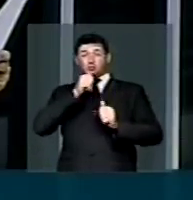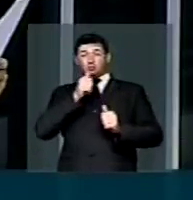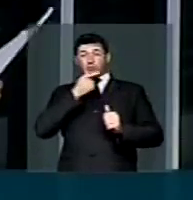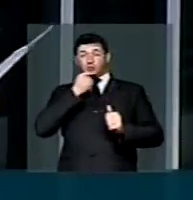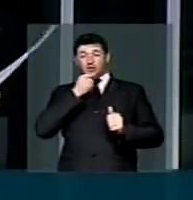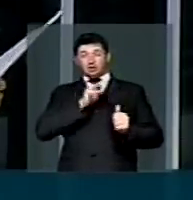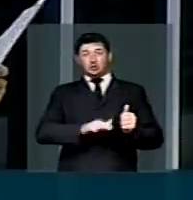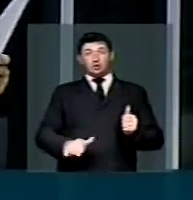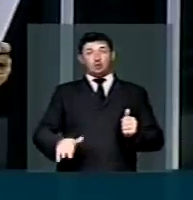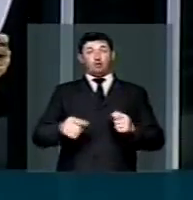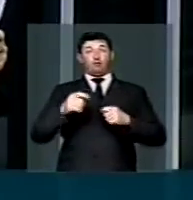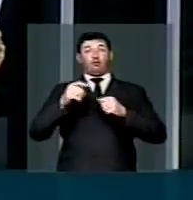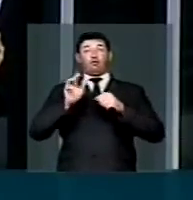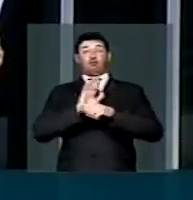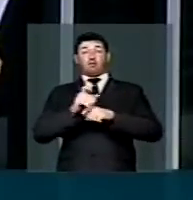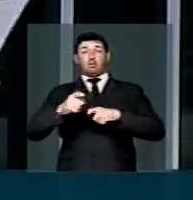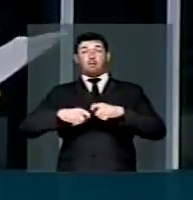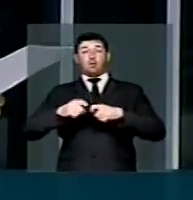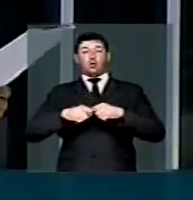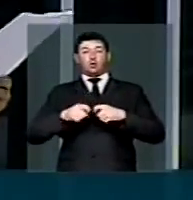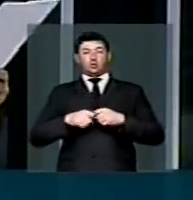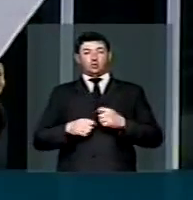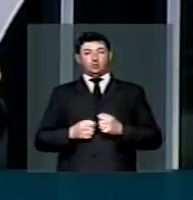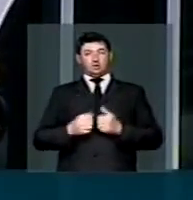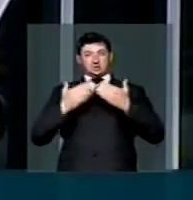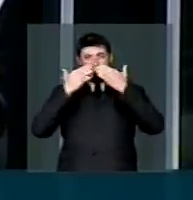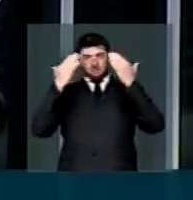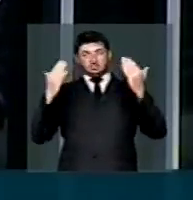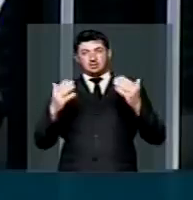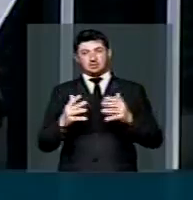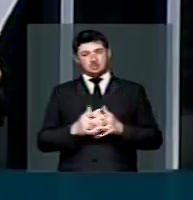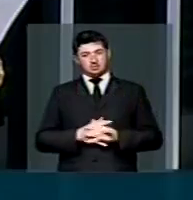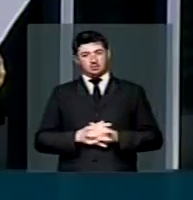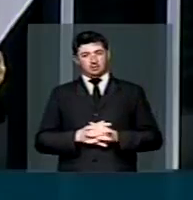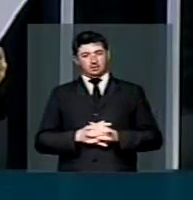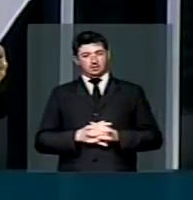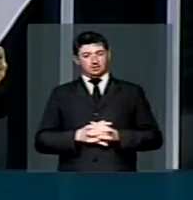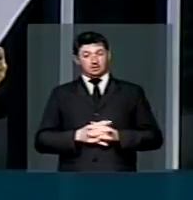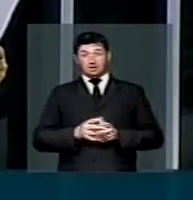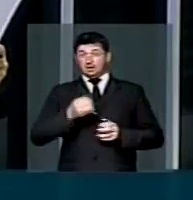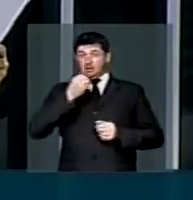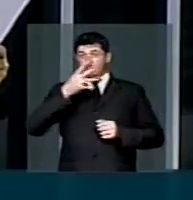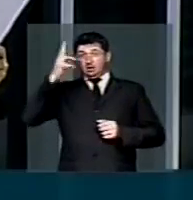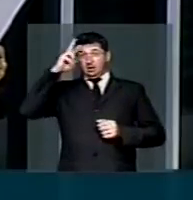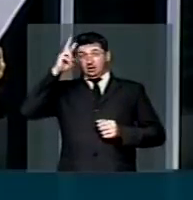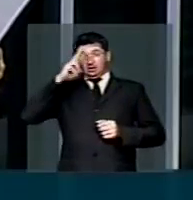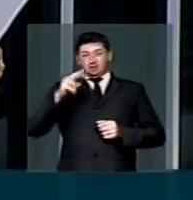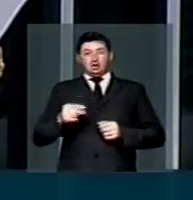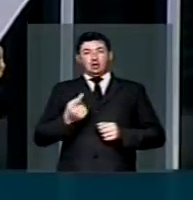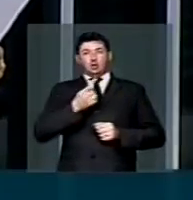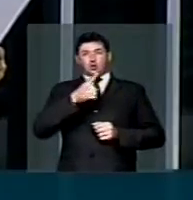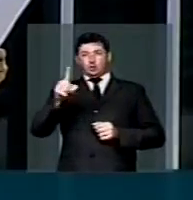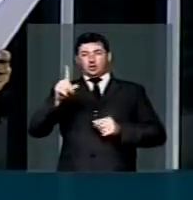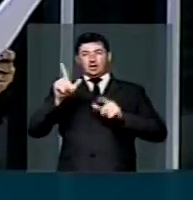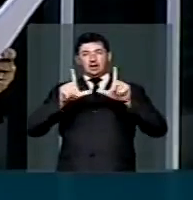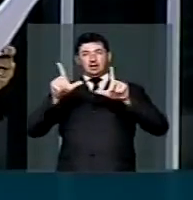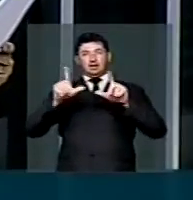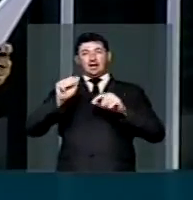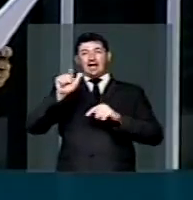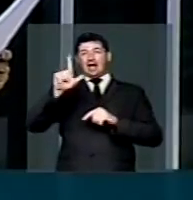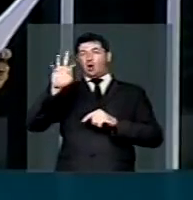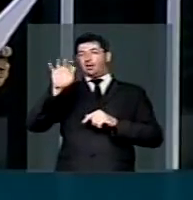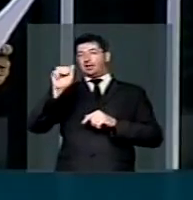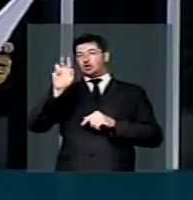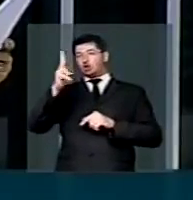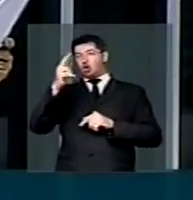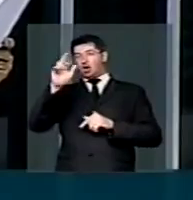anos em um filme pornô em cena de sexo explícito. É bom lembrar que no último programa Altas Horas da